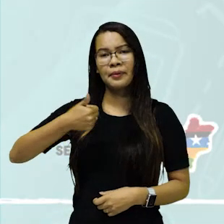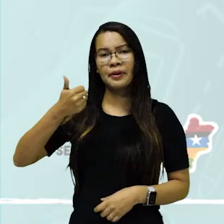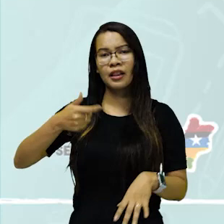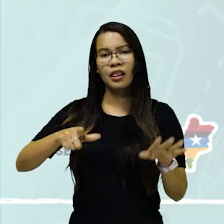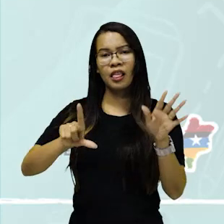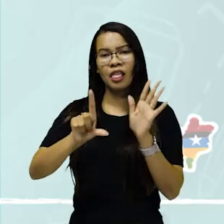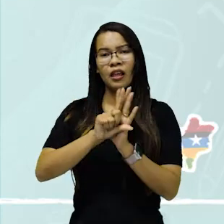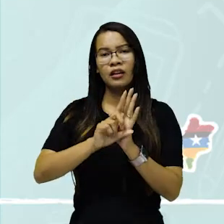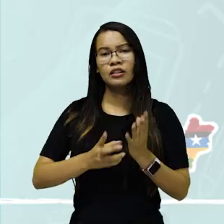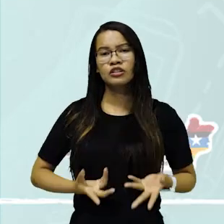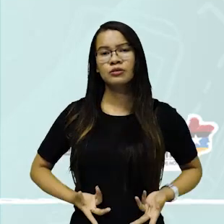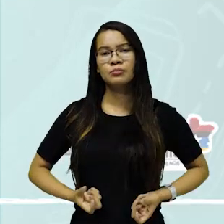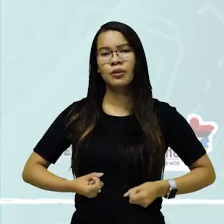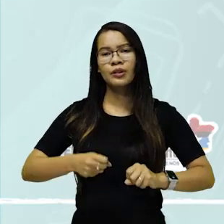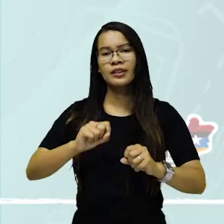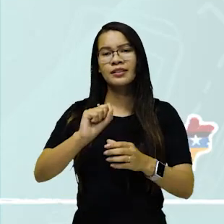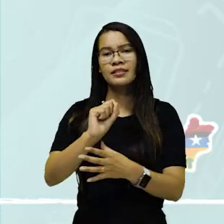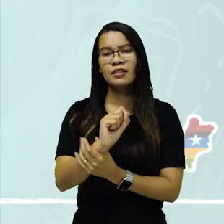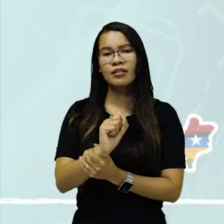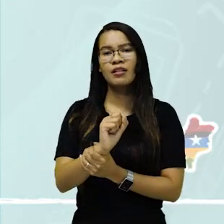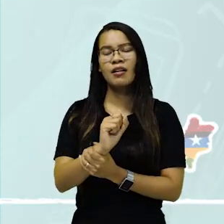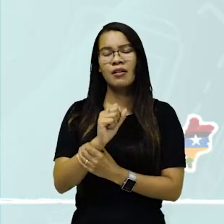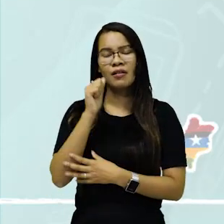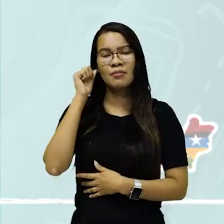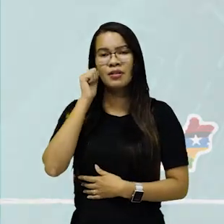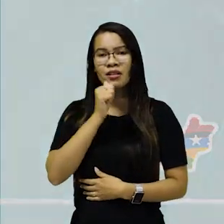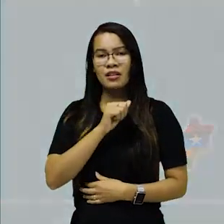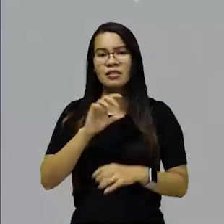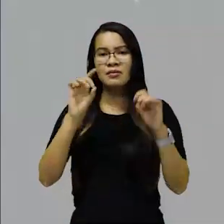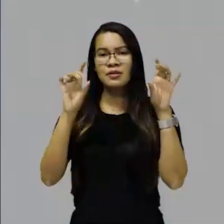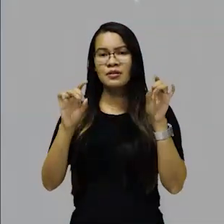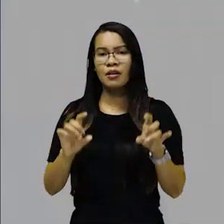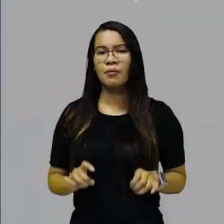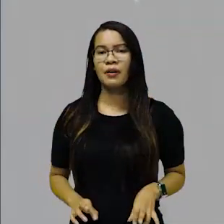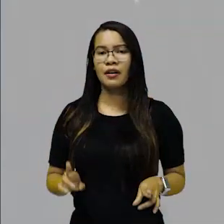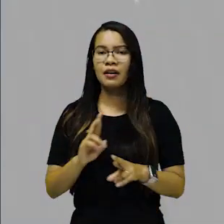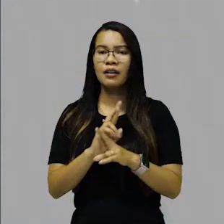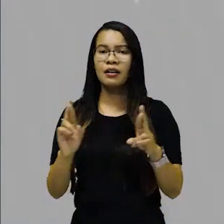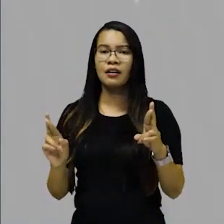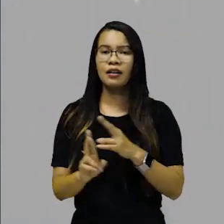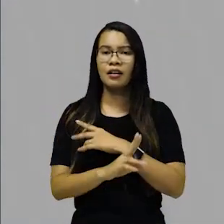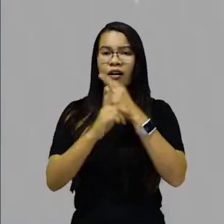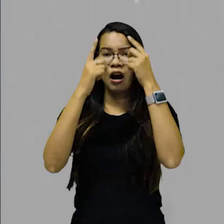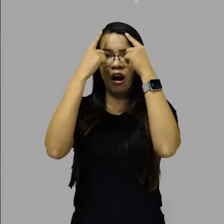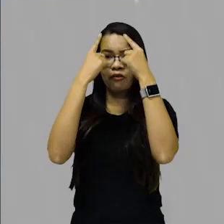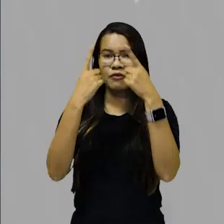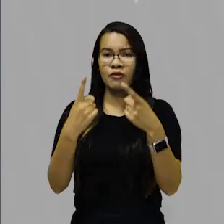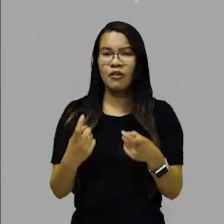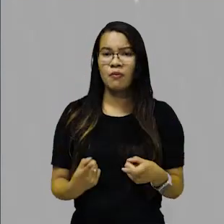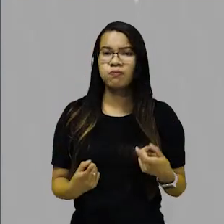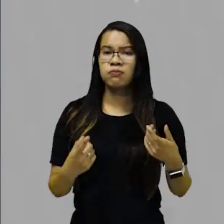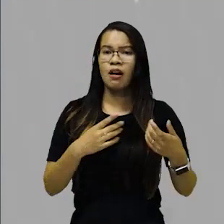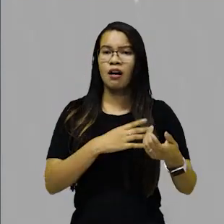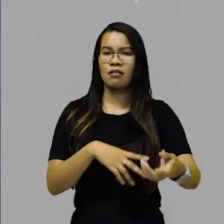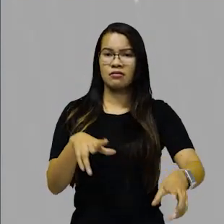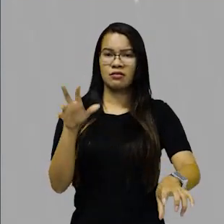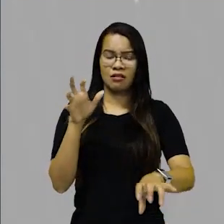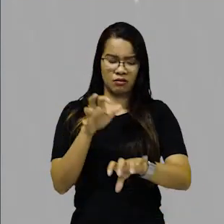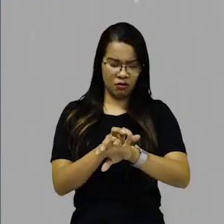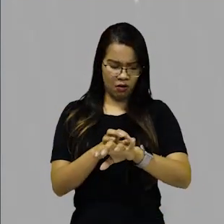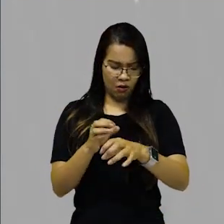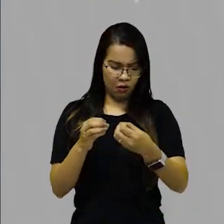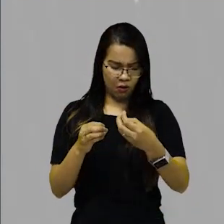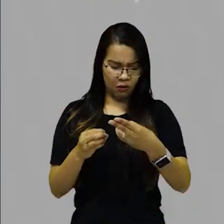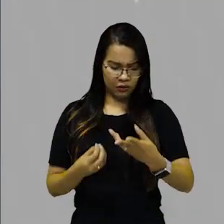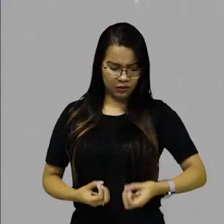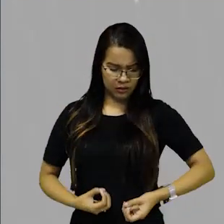de proteção à mulher, principalmente em relação à violência sexual, ao